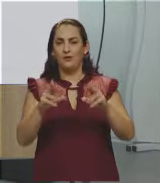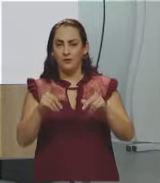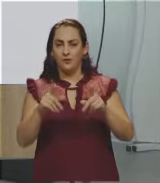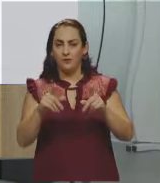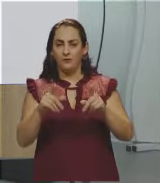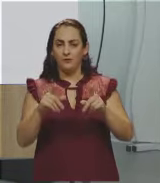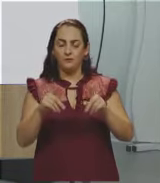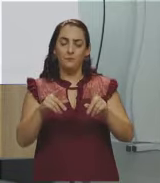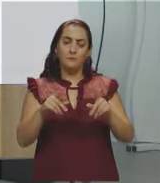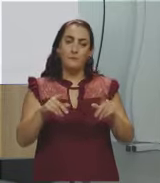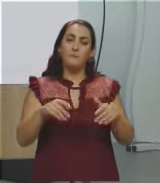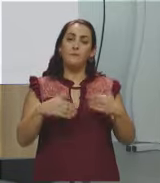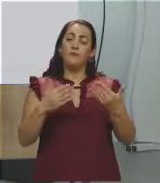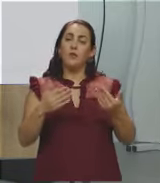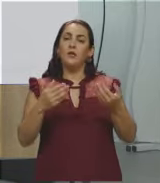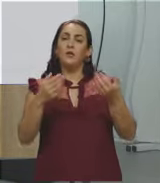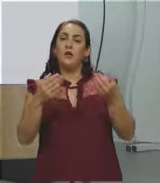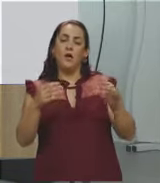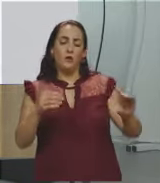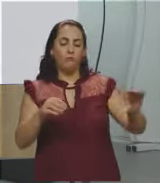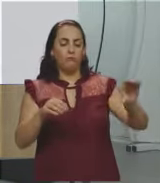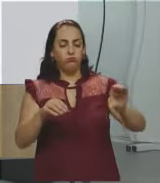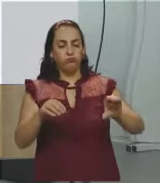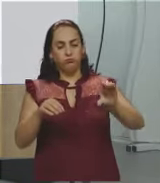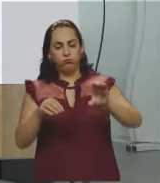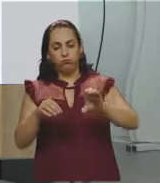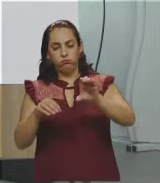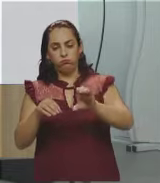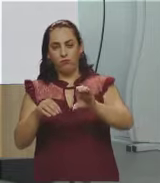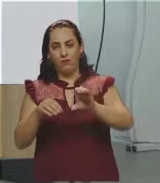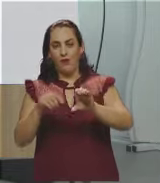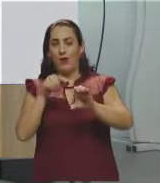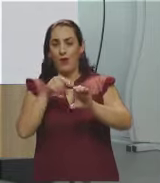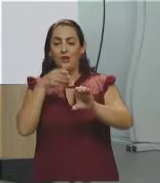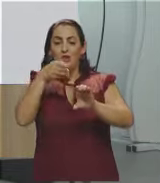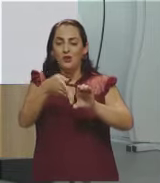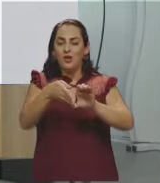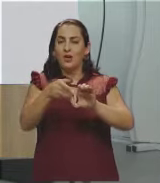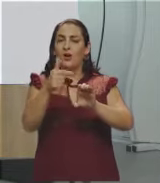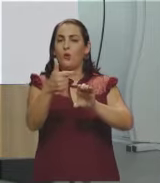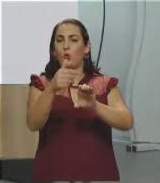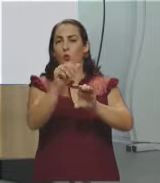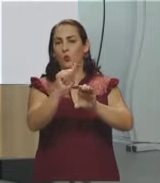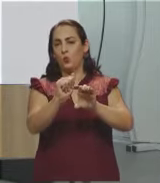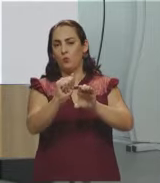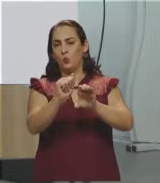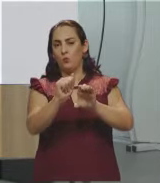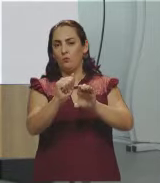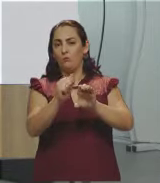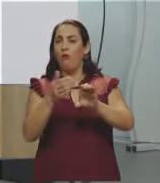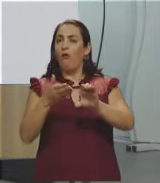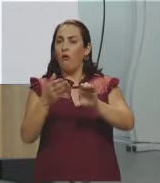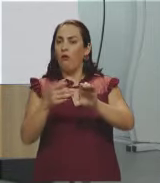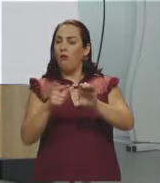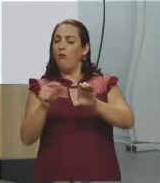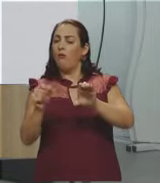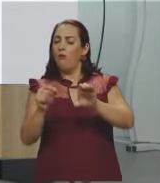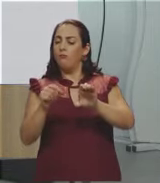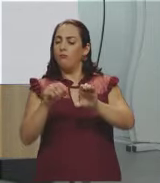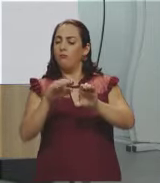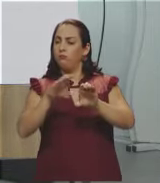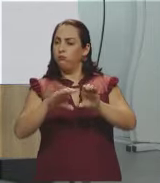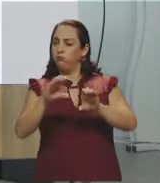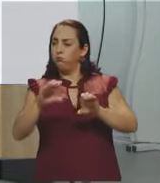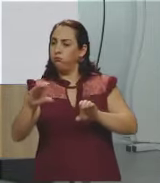tá? Mas o que eu quero dizer é que se chegam 2 amperes, tem que sair 2 amperes também. A mesma lógica se forem 2 correntes entrando e uma